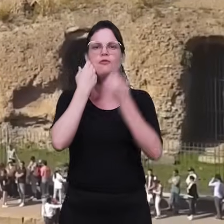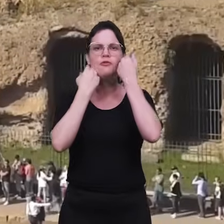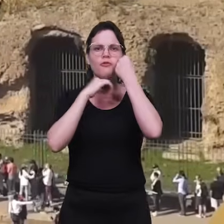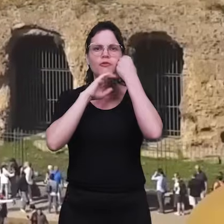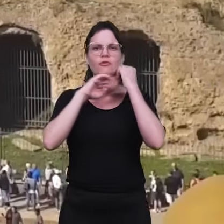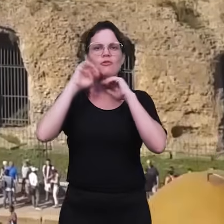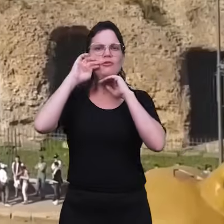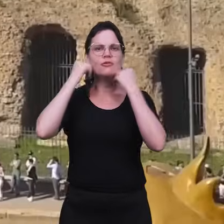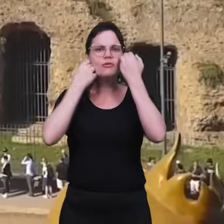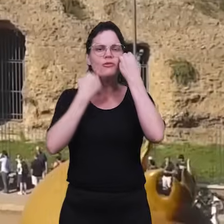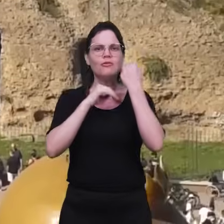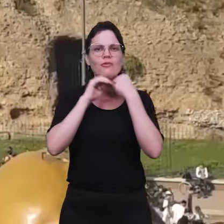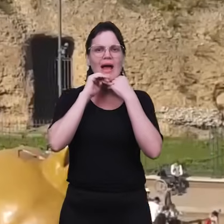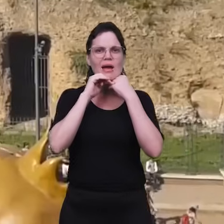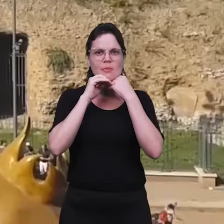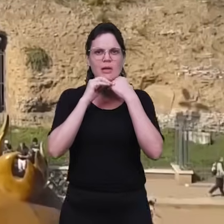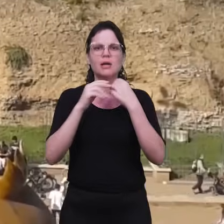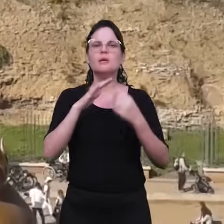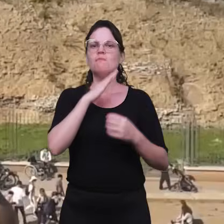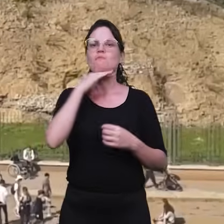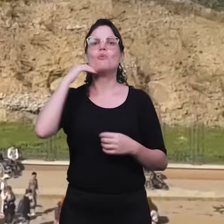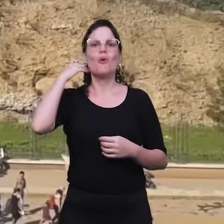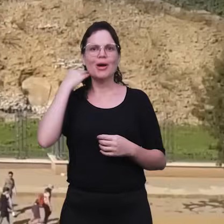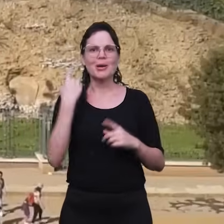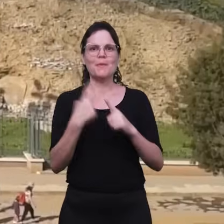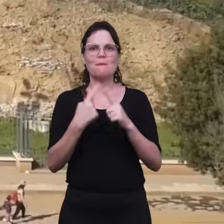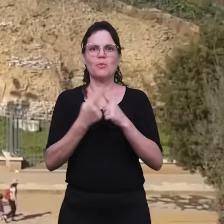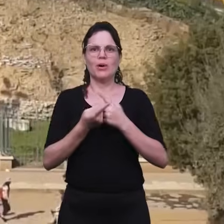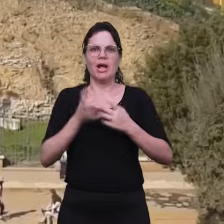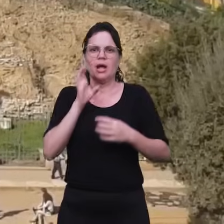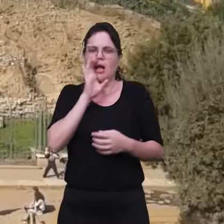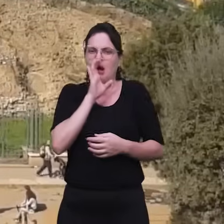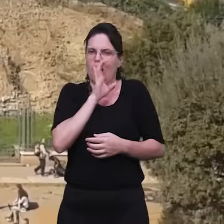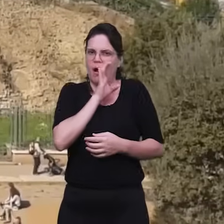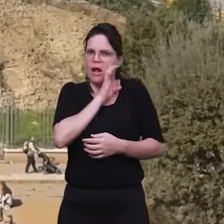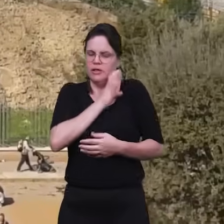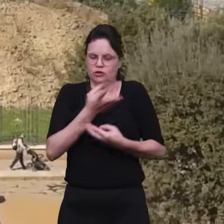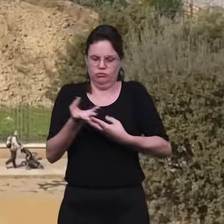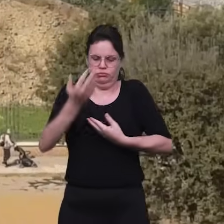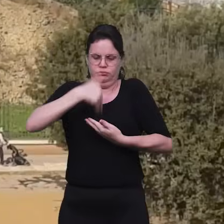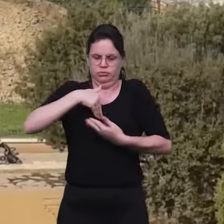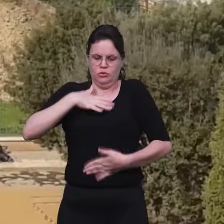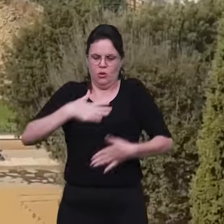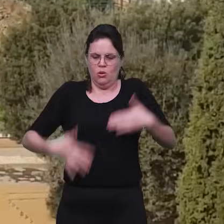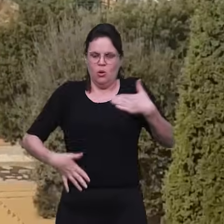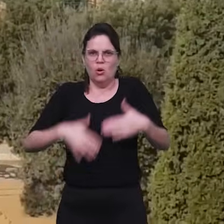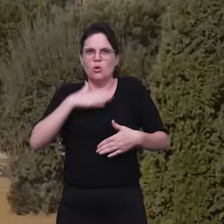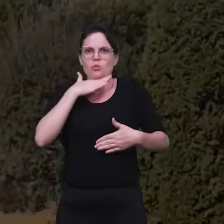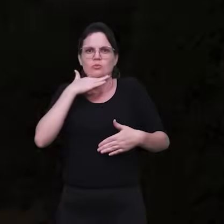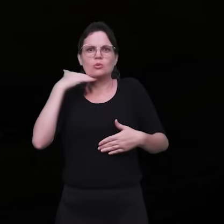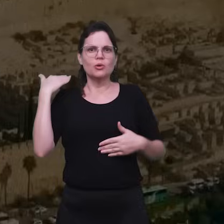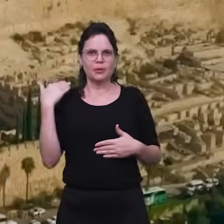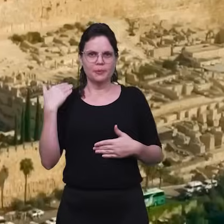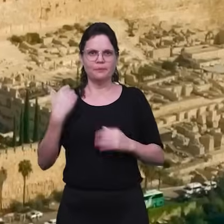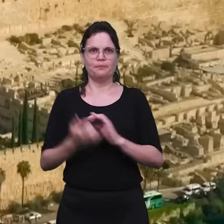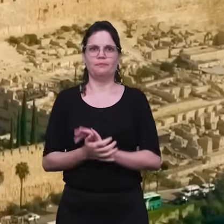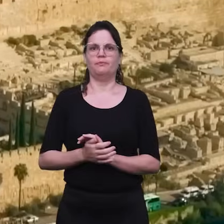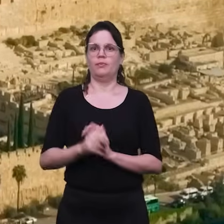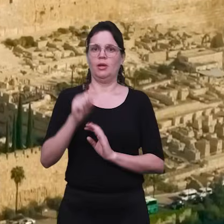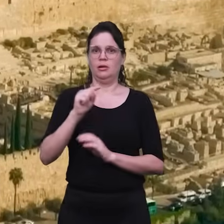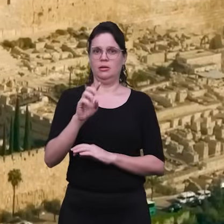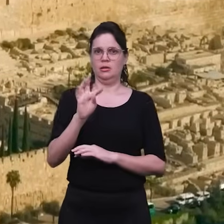por dentro. Então nós vemos que Tito não teve paz.